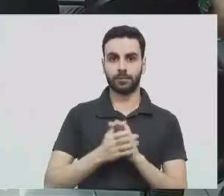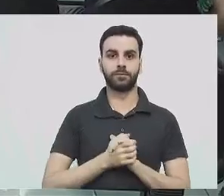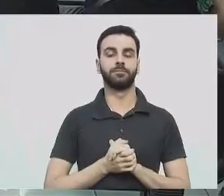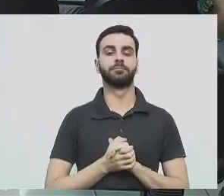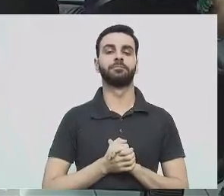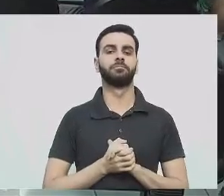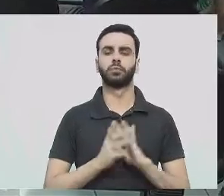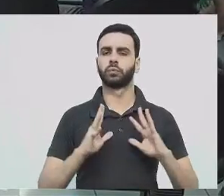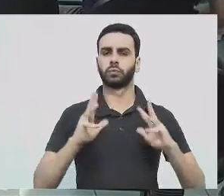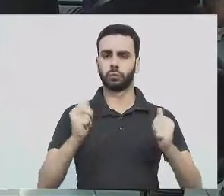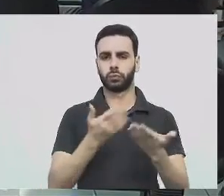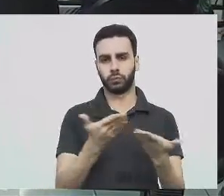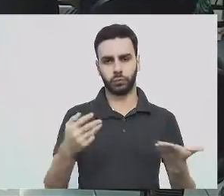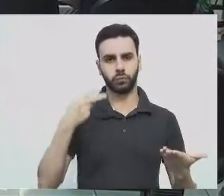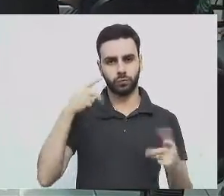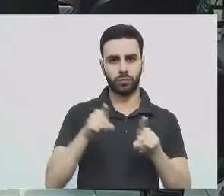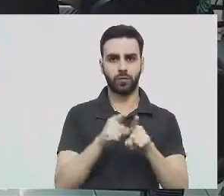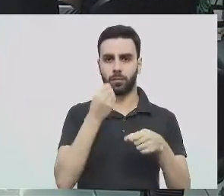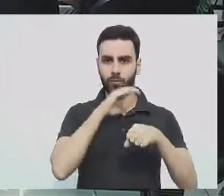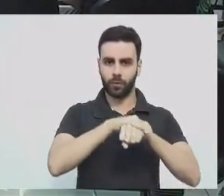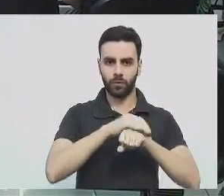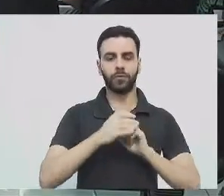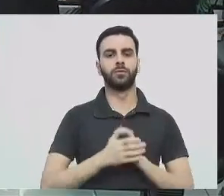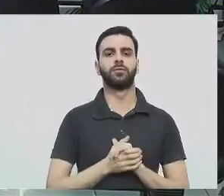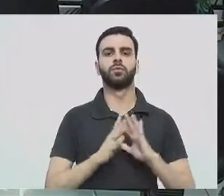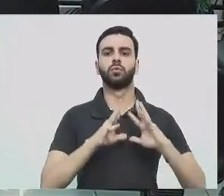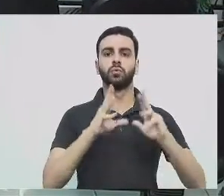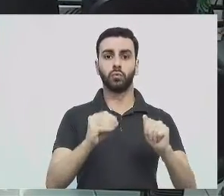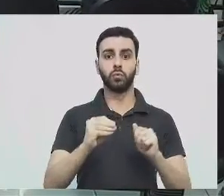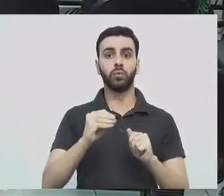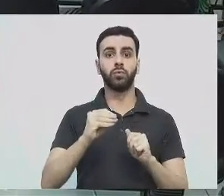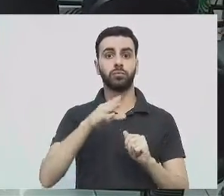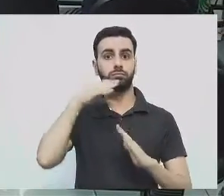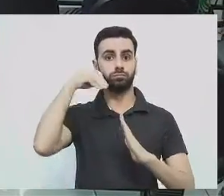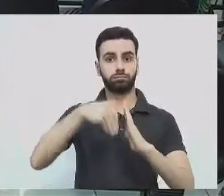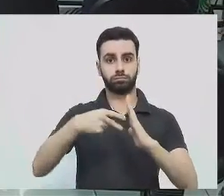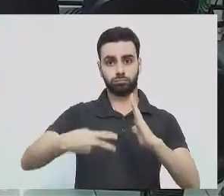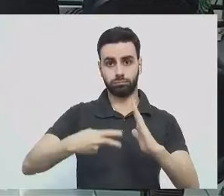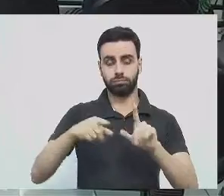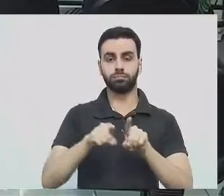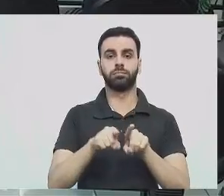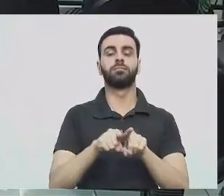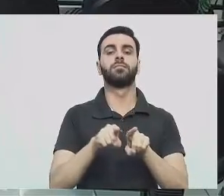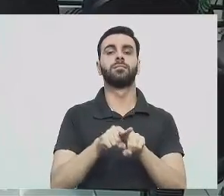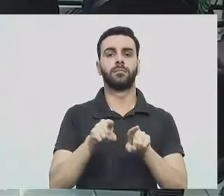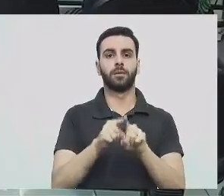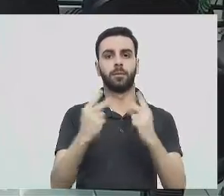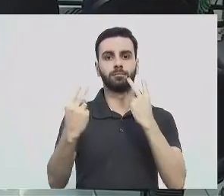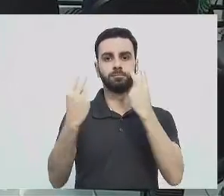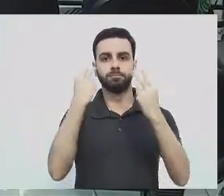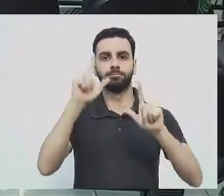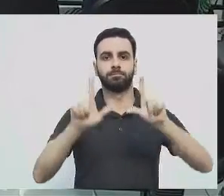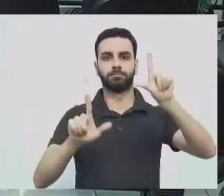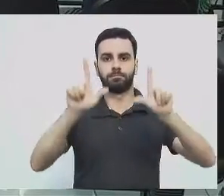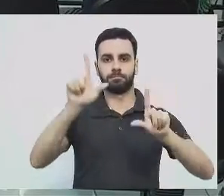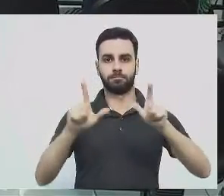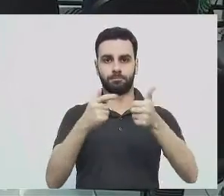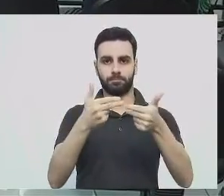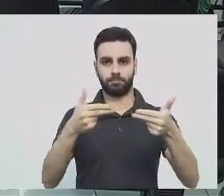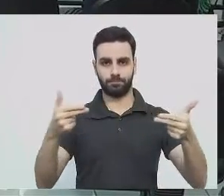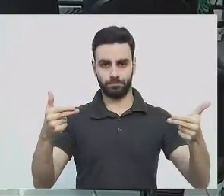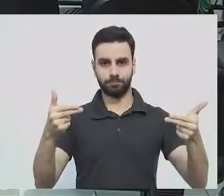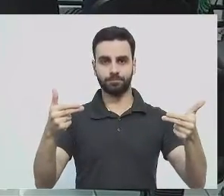boa noite. A todos os vereadores, boa noite. Todos os servidores dessa casa, quem nos acompanha pelo meio de